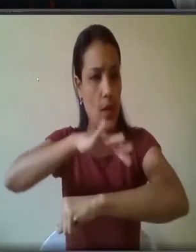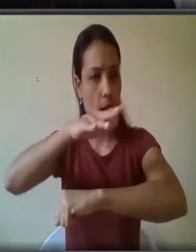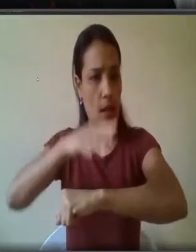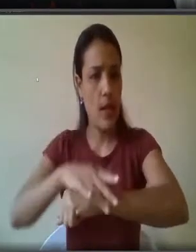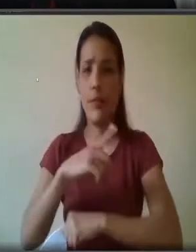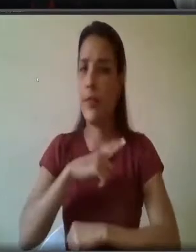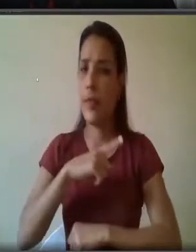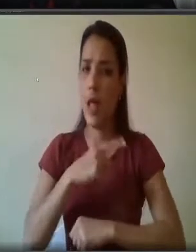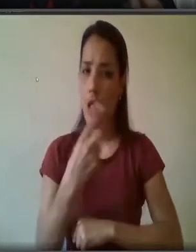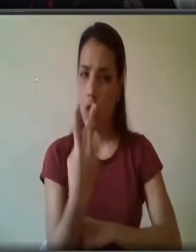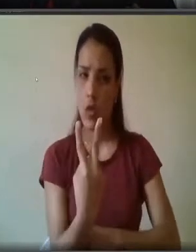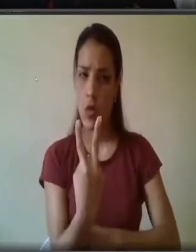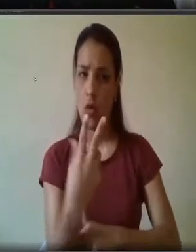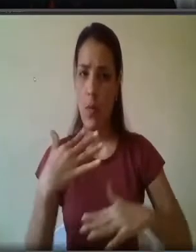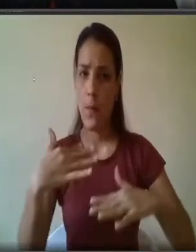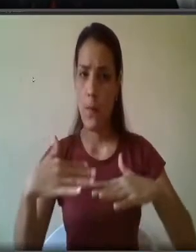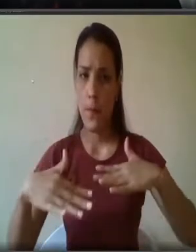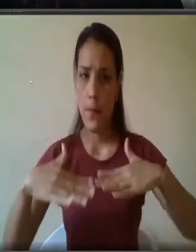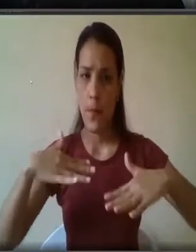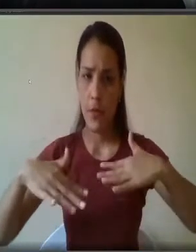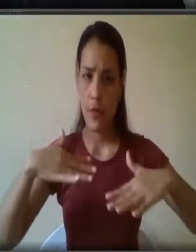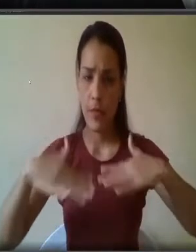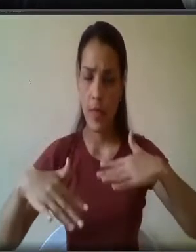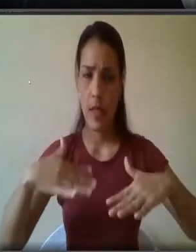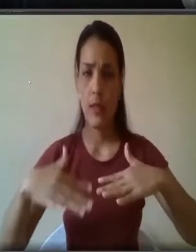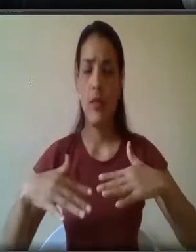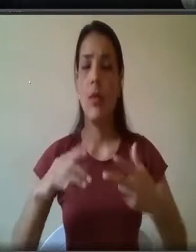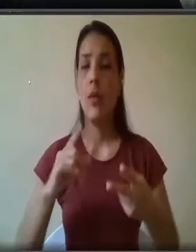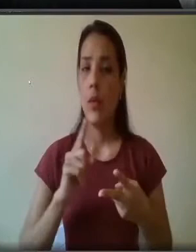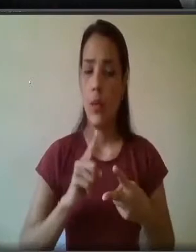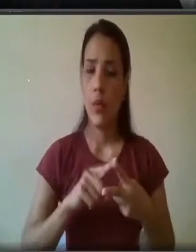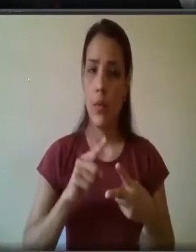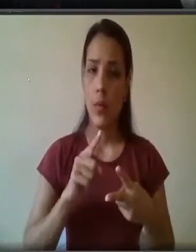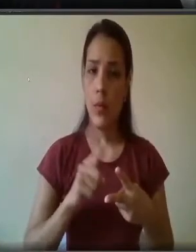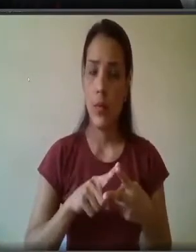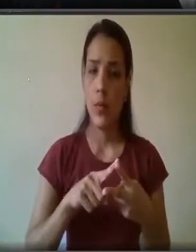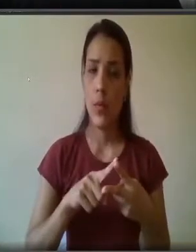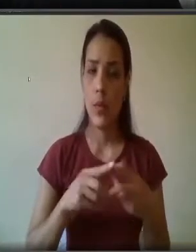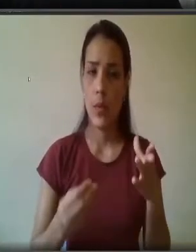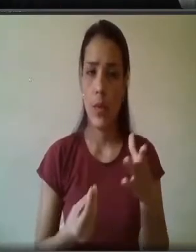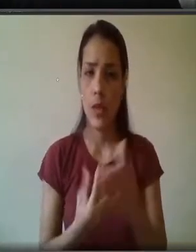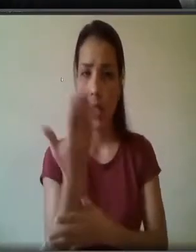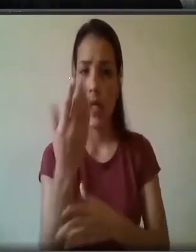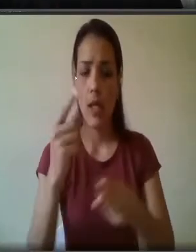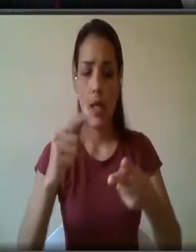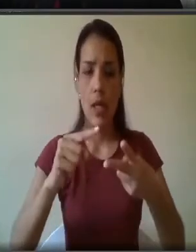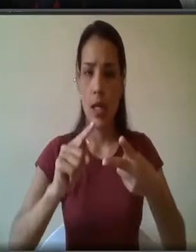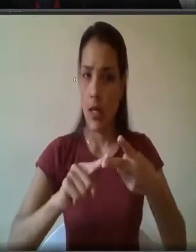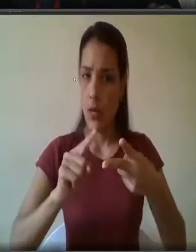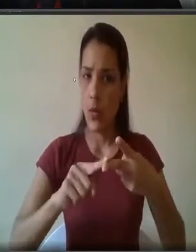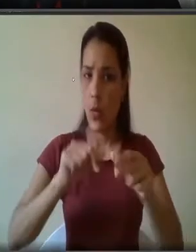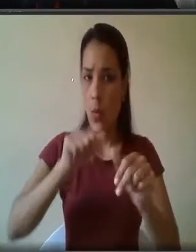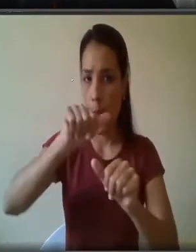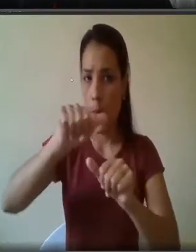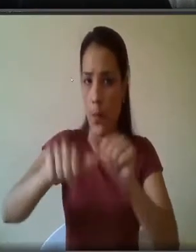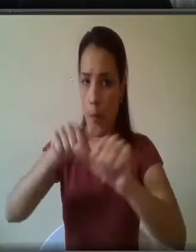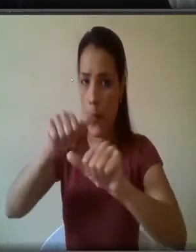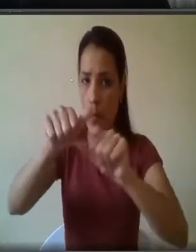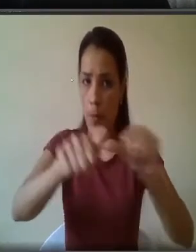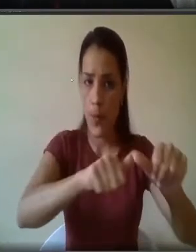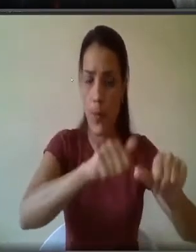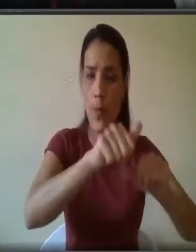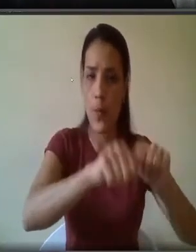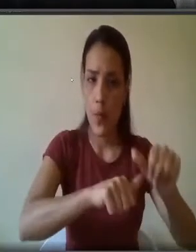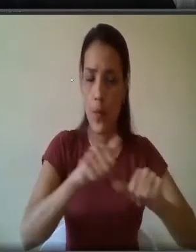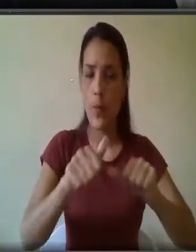movimentos. Um movimento que cria e um movimento que modela, que transforma. O movimento que